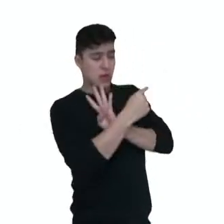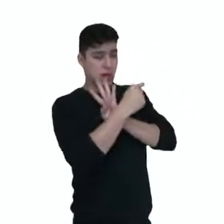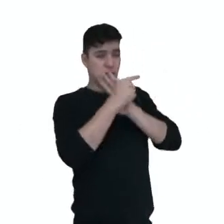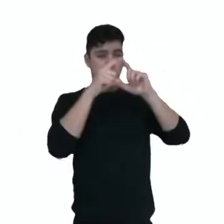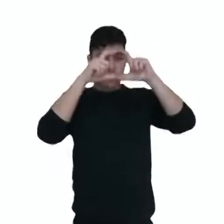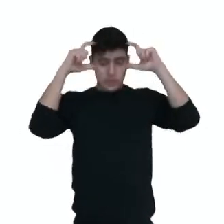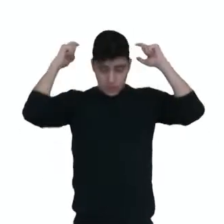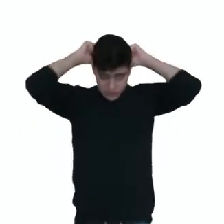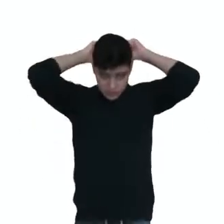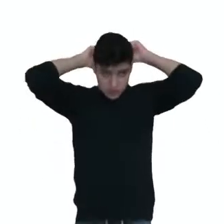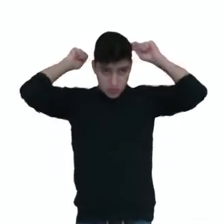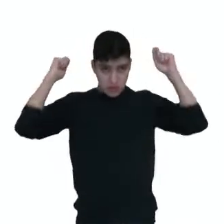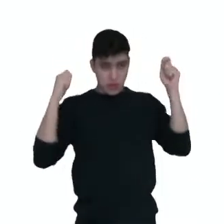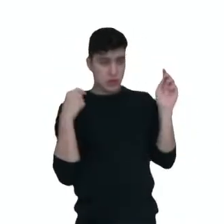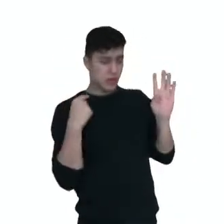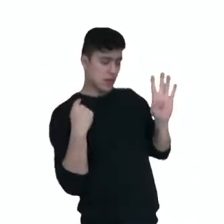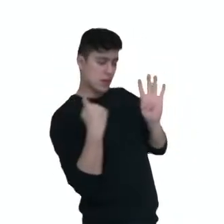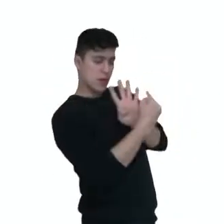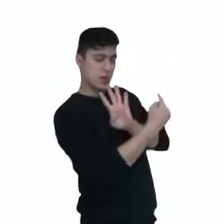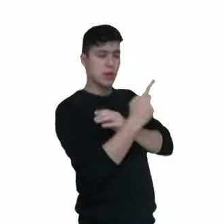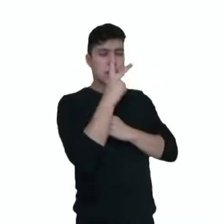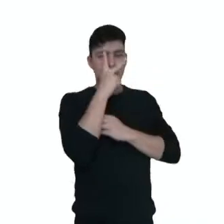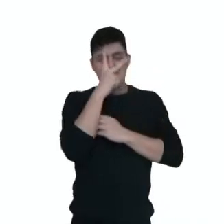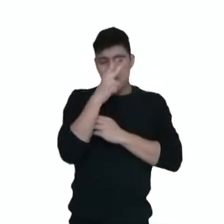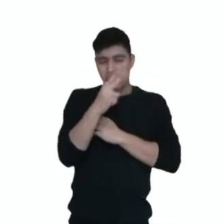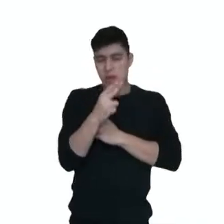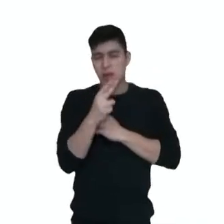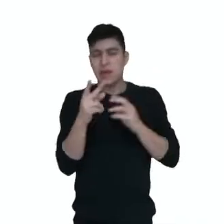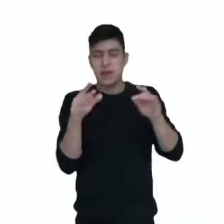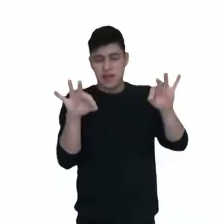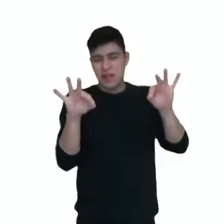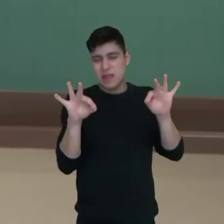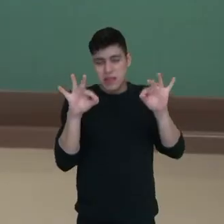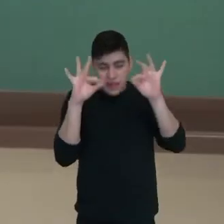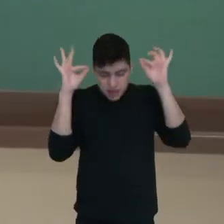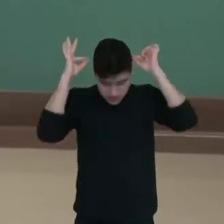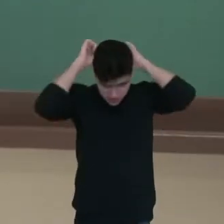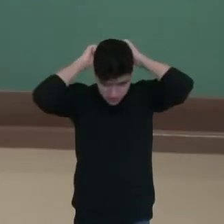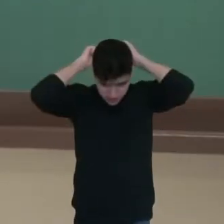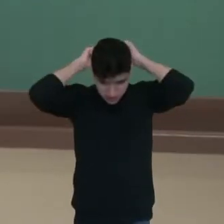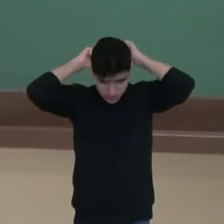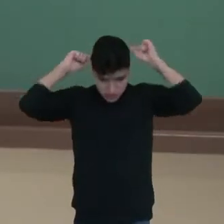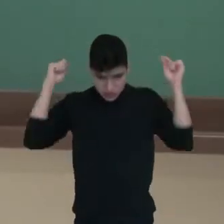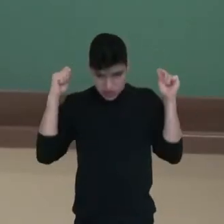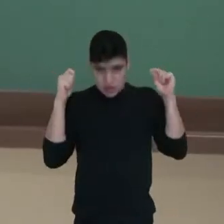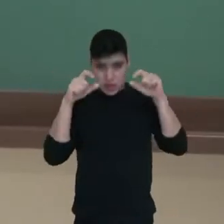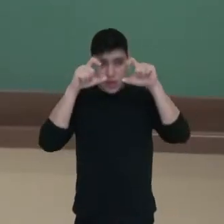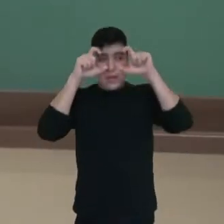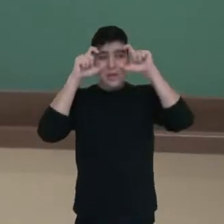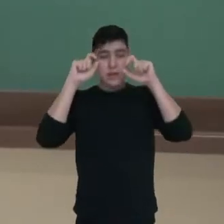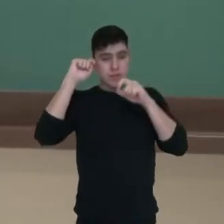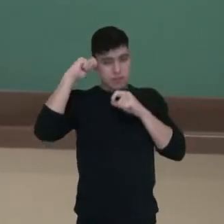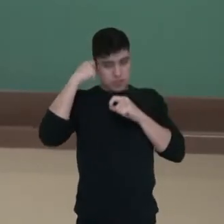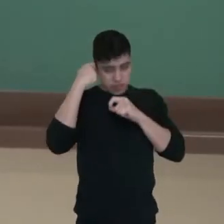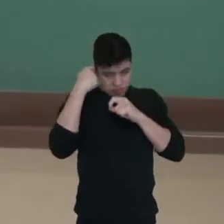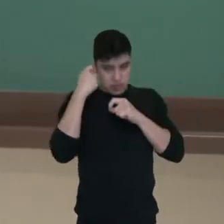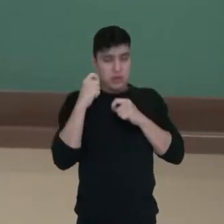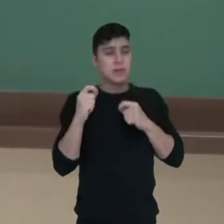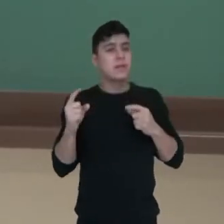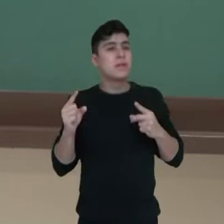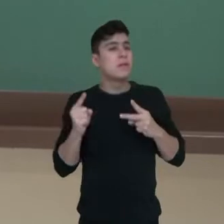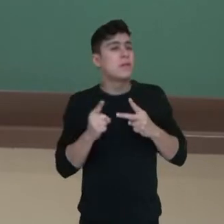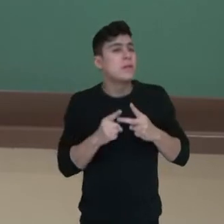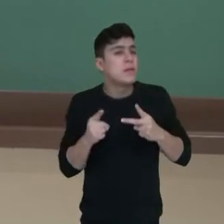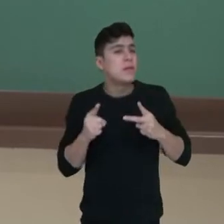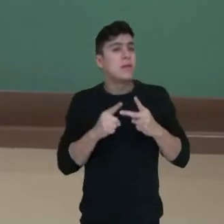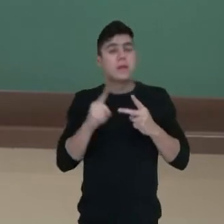4 vendados, né? Então, eles têm como se fosse um tecido, um tapa-olho, e acima desse tecido ainda tem um óculos. E nós